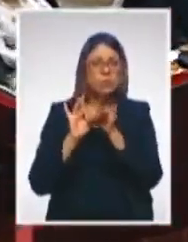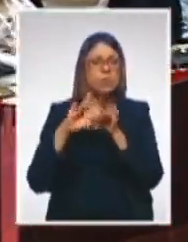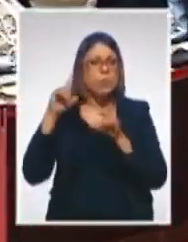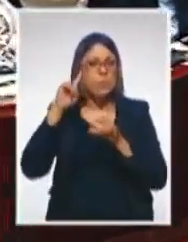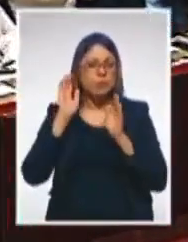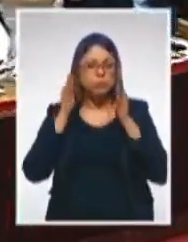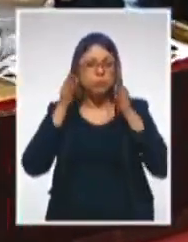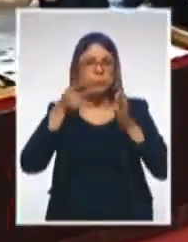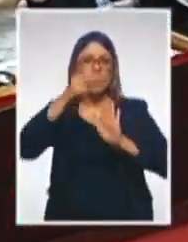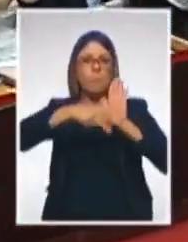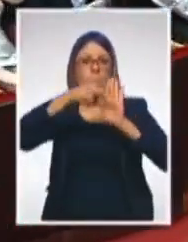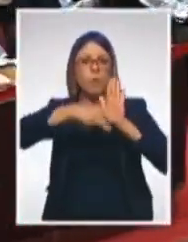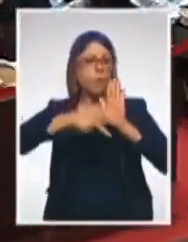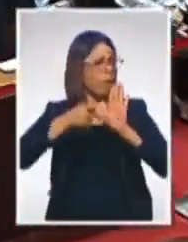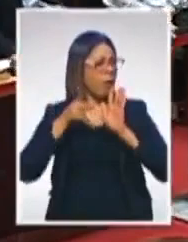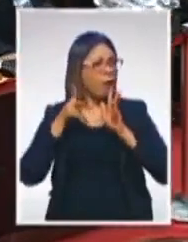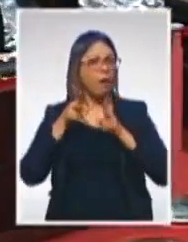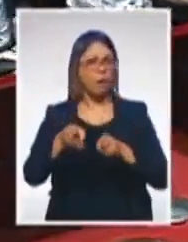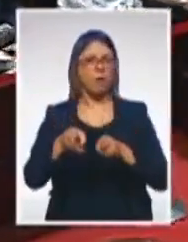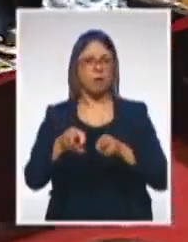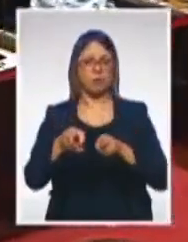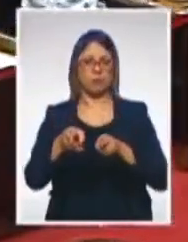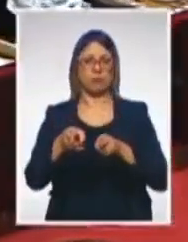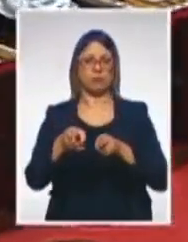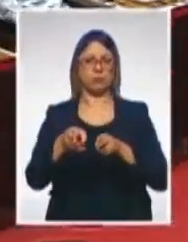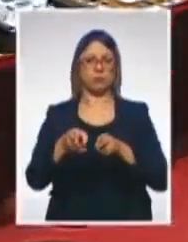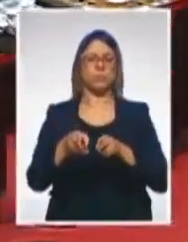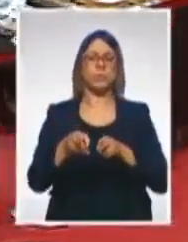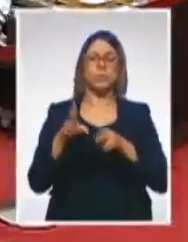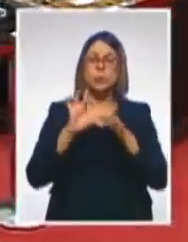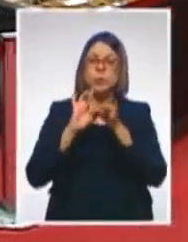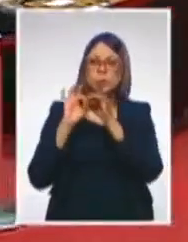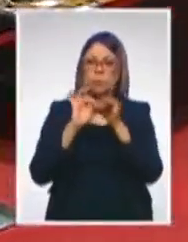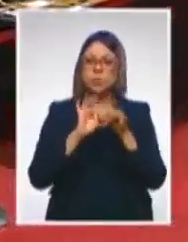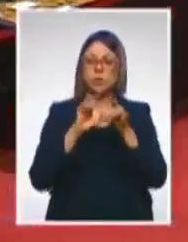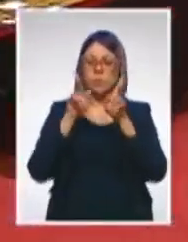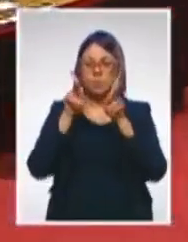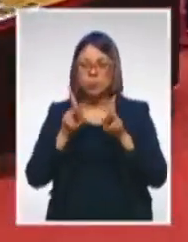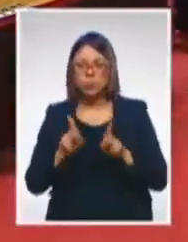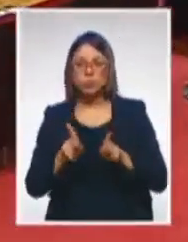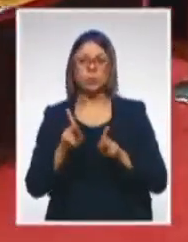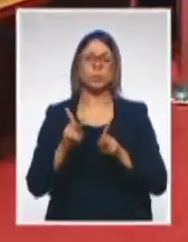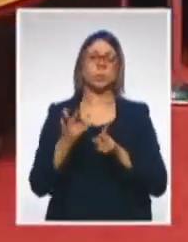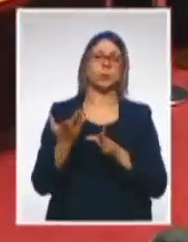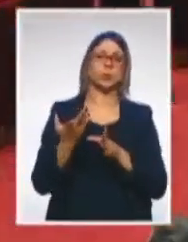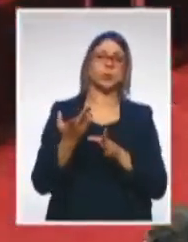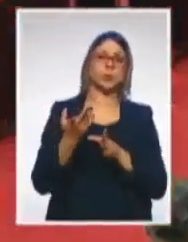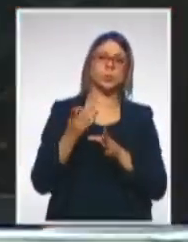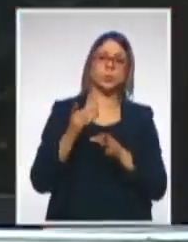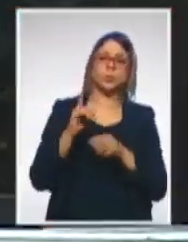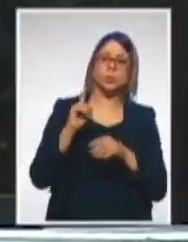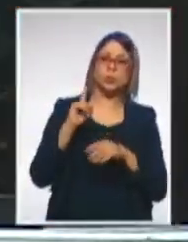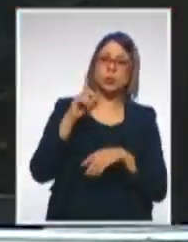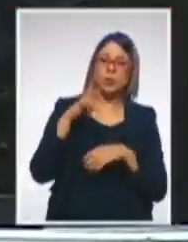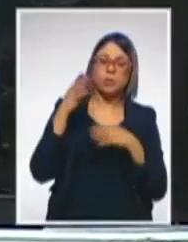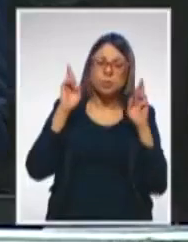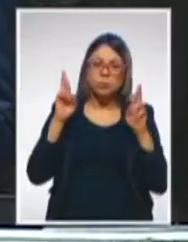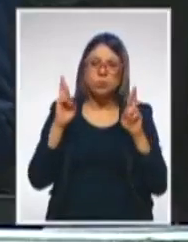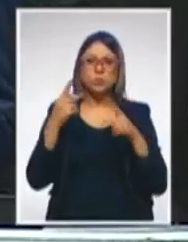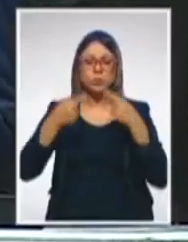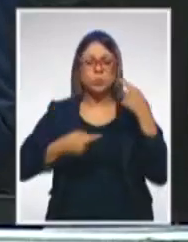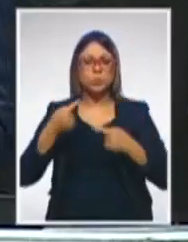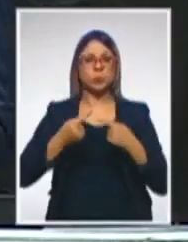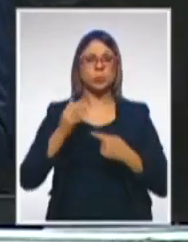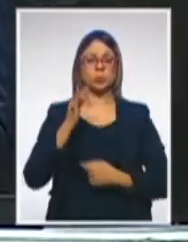projeto. União de todas as forças, poderes e pessoas pelo futuro de nós, mineiros.